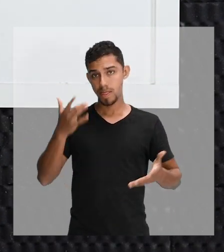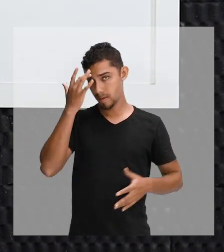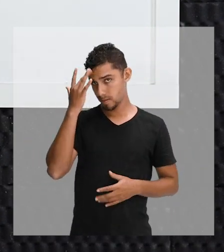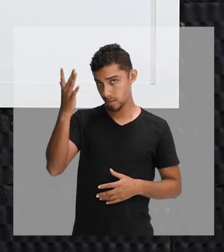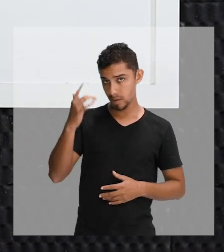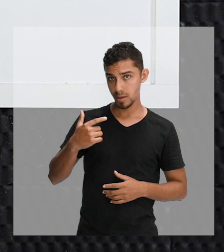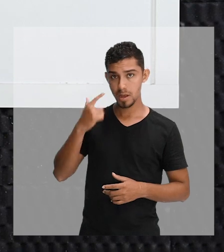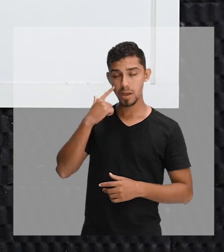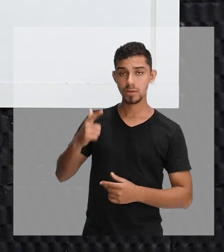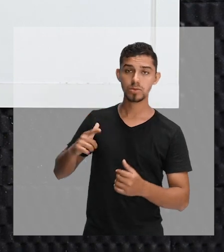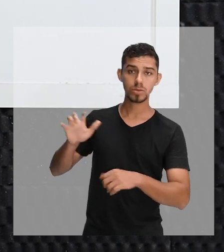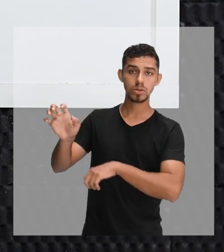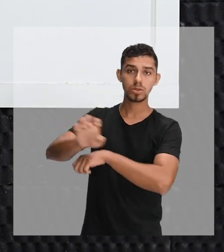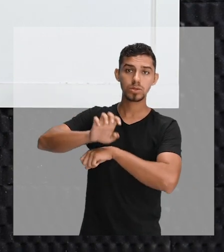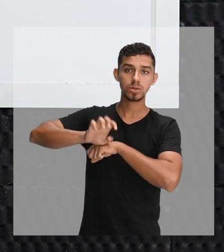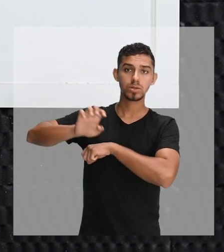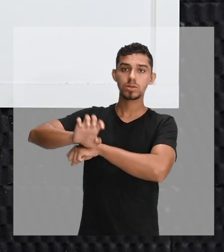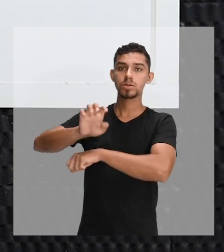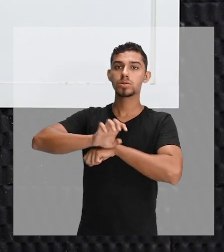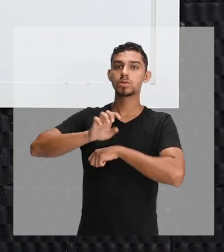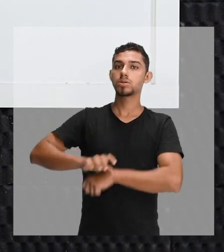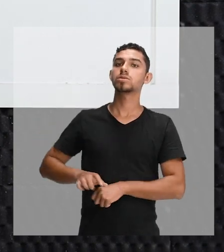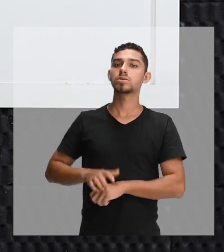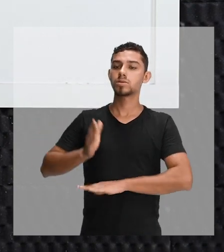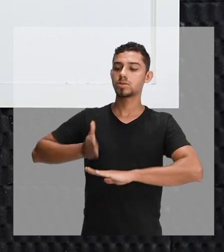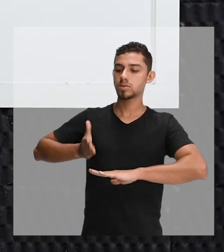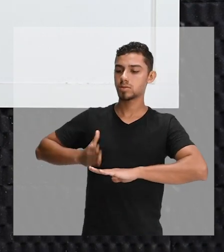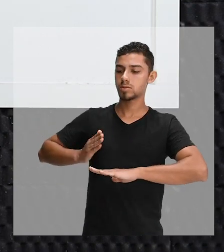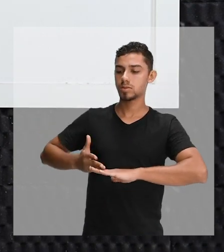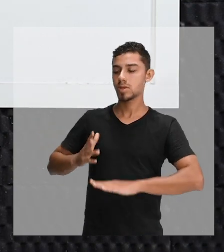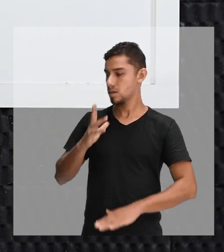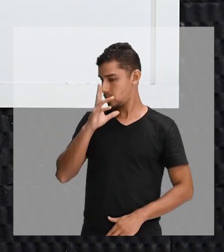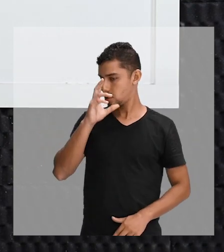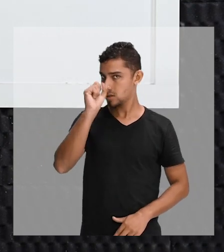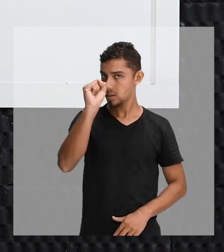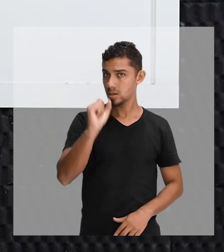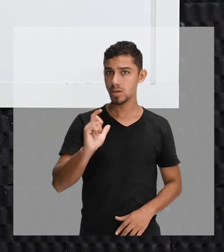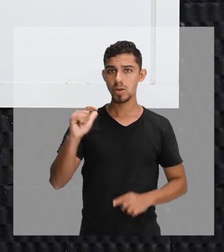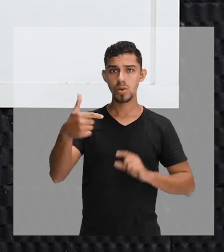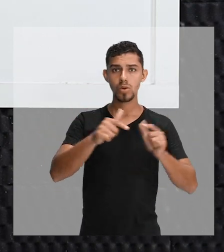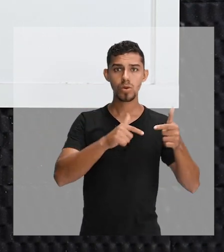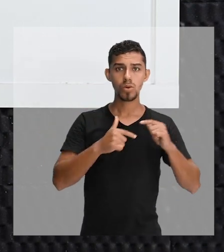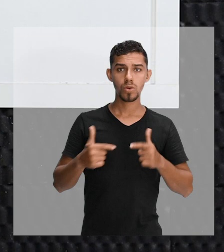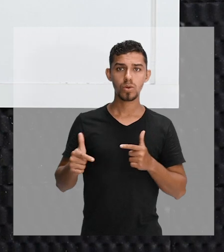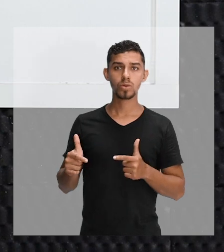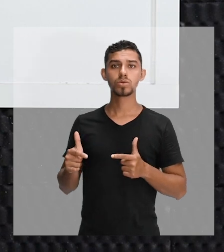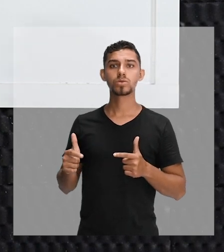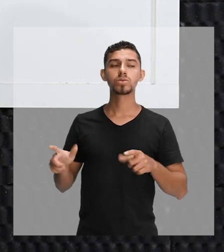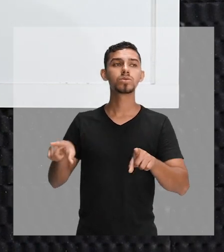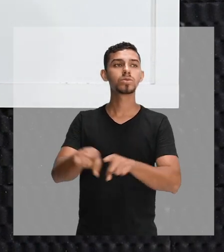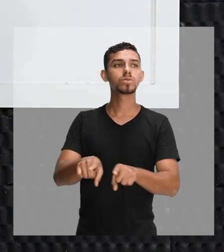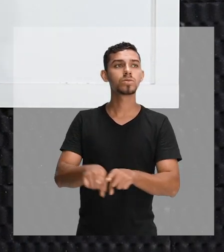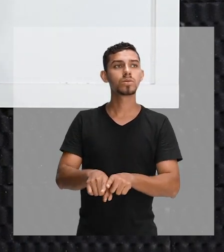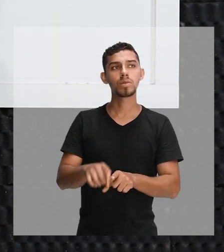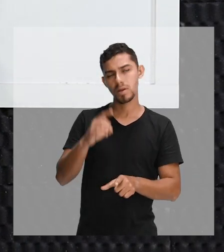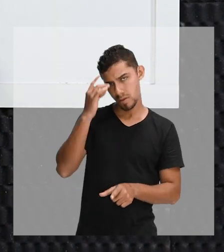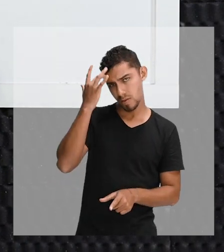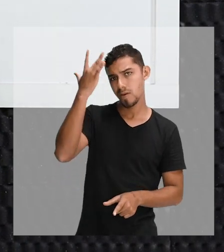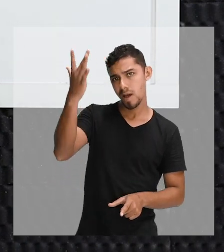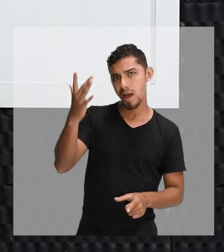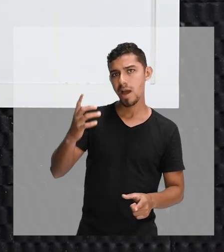pegar questões sobre o Estado moderno e o poder dentro da modernidade do que em outros elementos, porque fica bem mais fácil. O